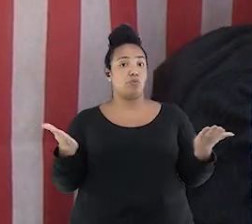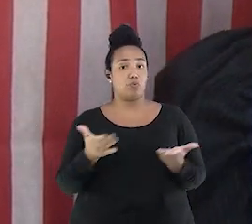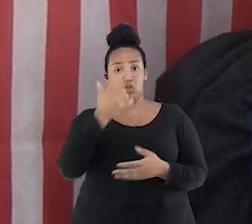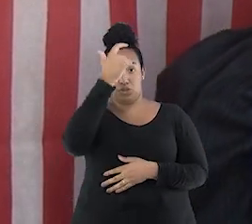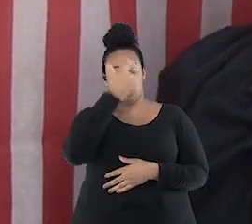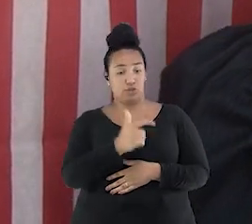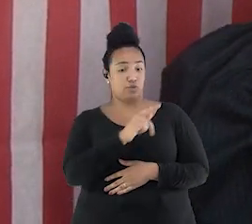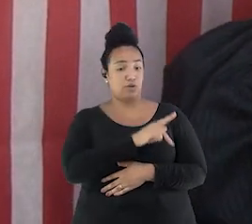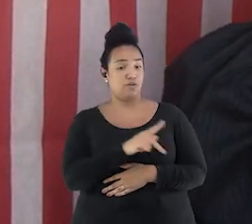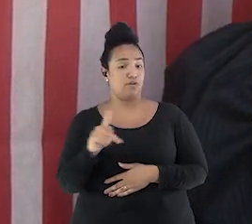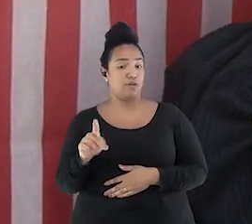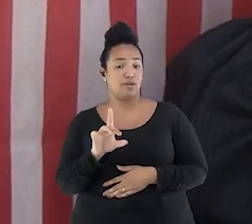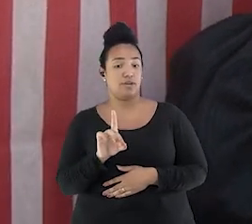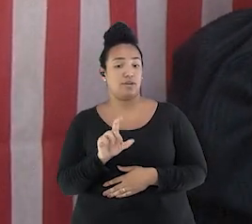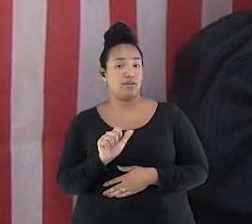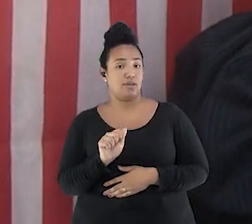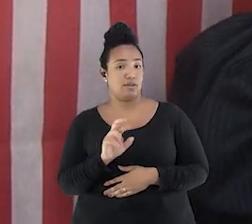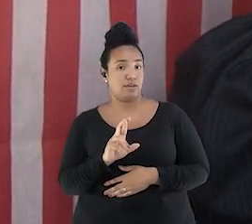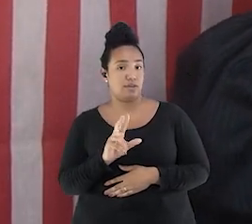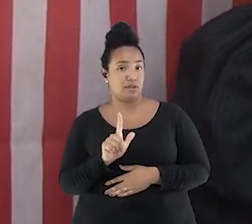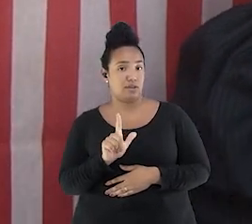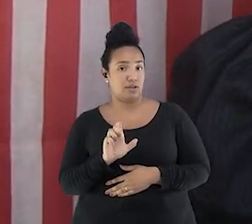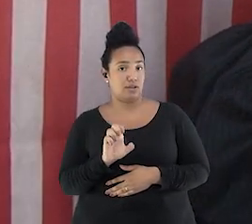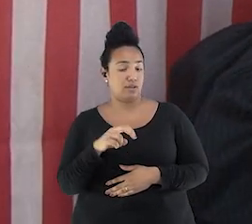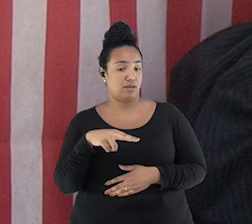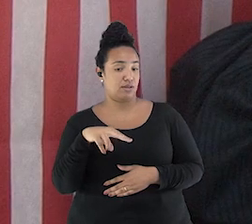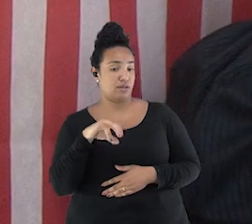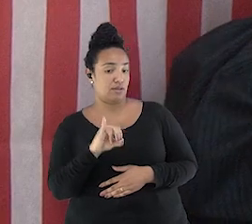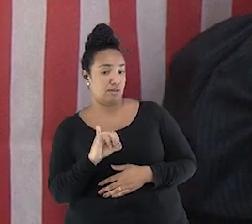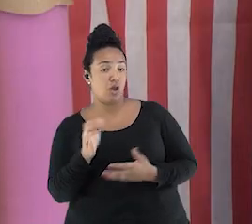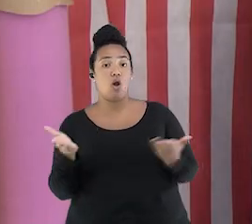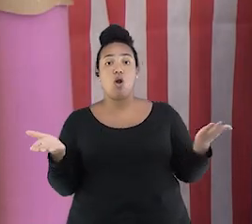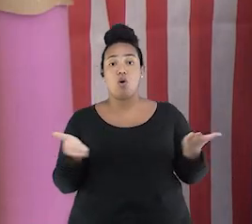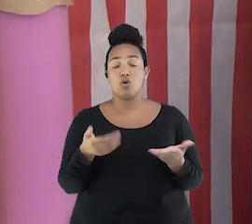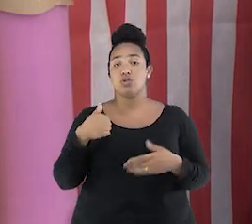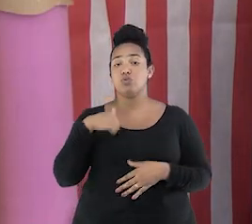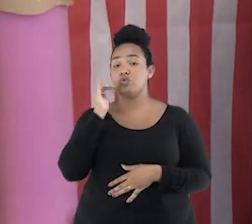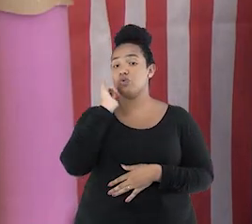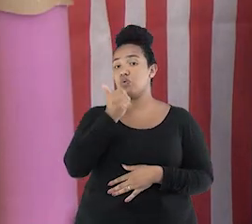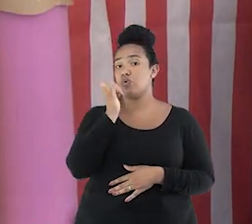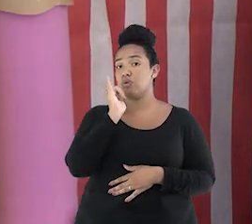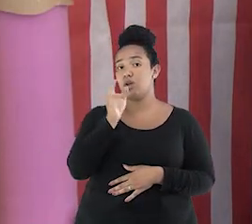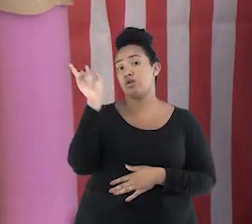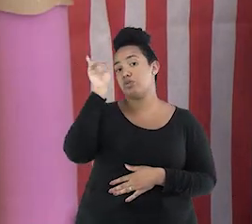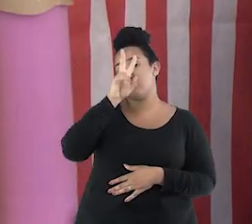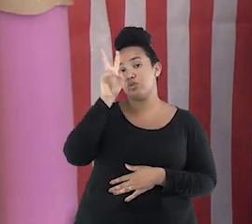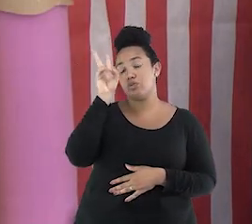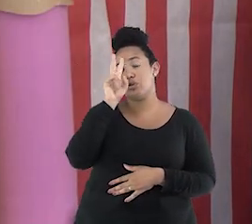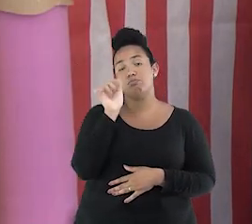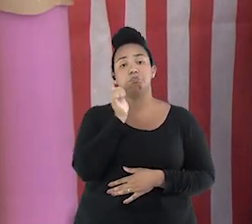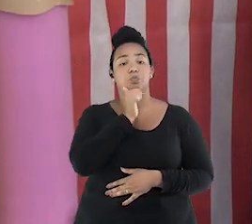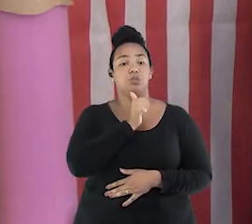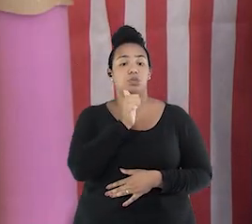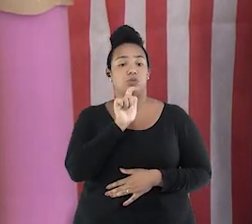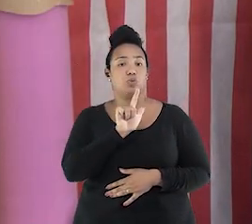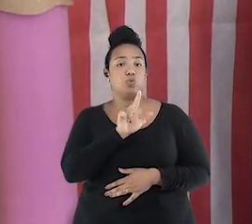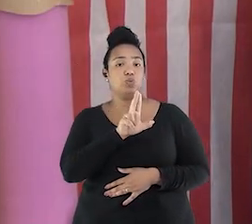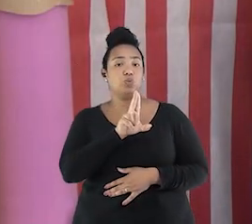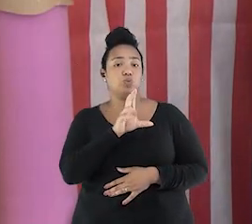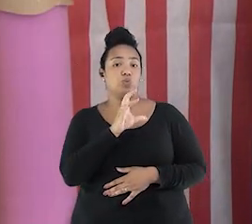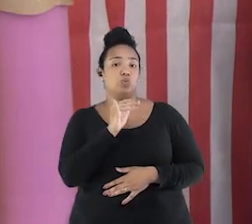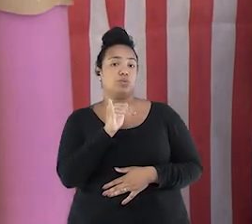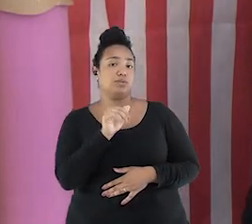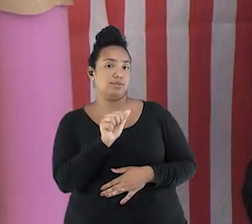Darlene, vim contar para vocês a história de Lúcia, que faz tudo bem